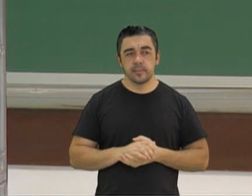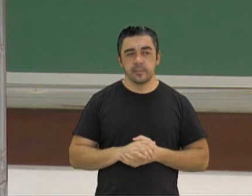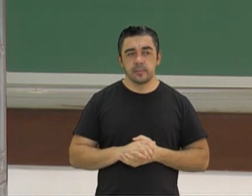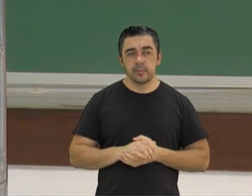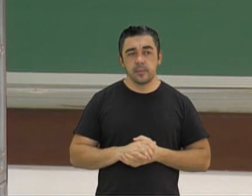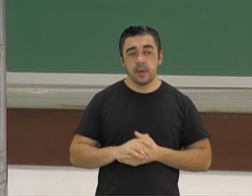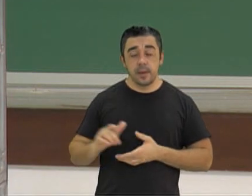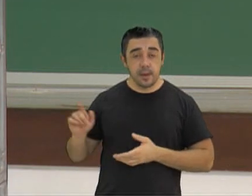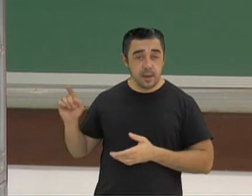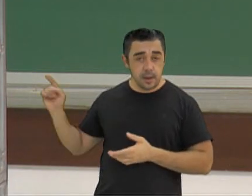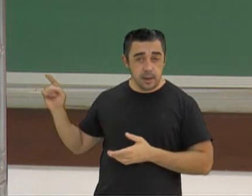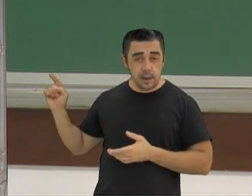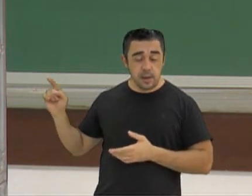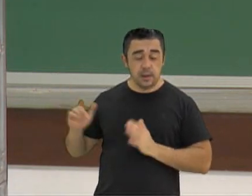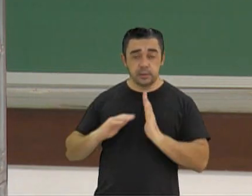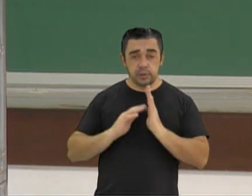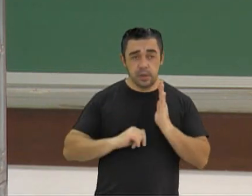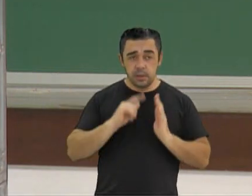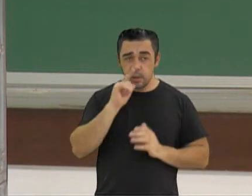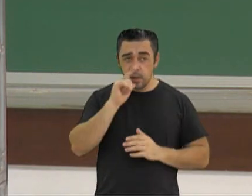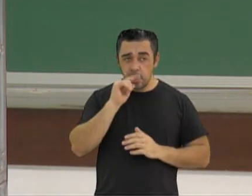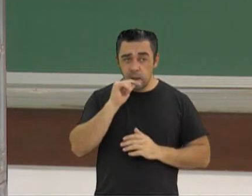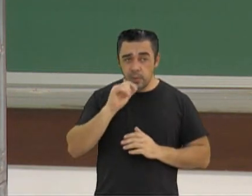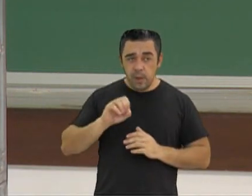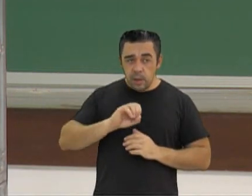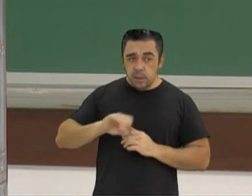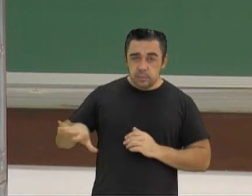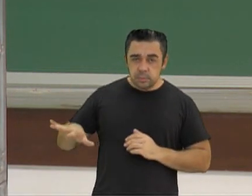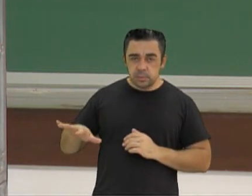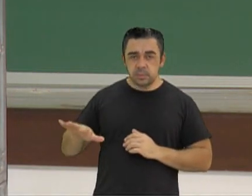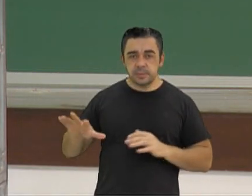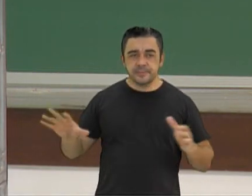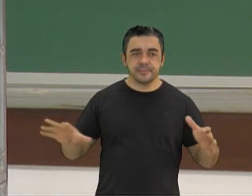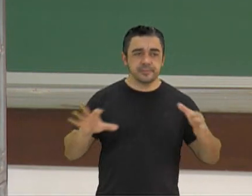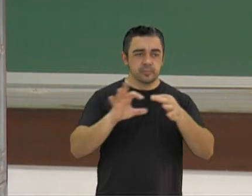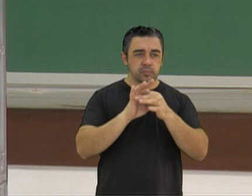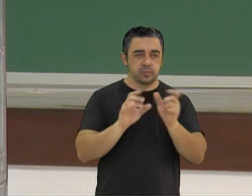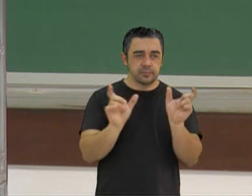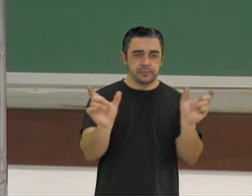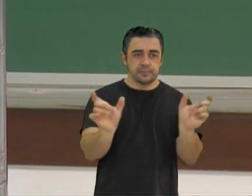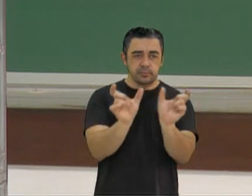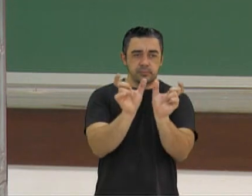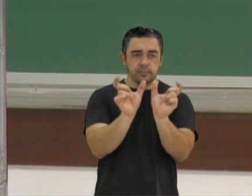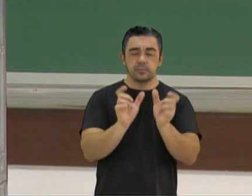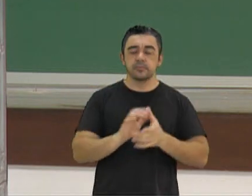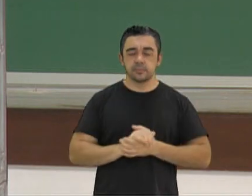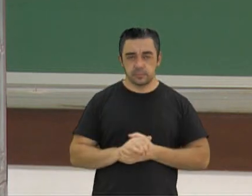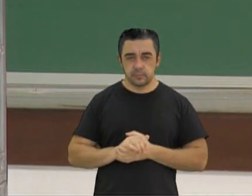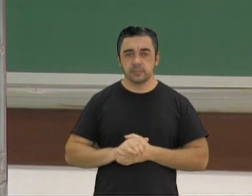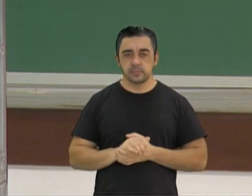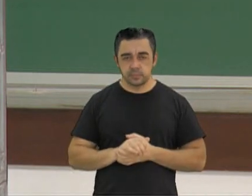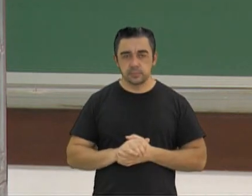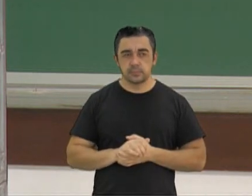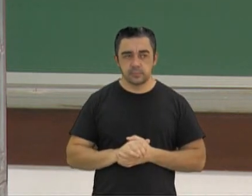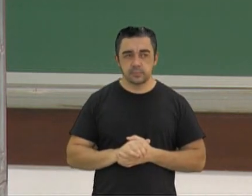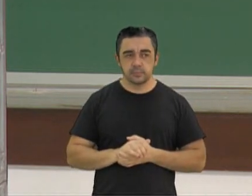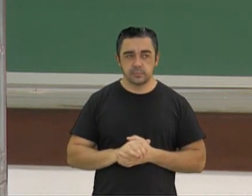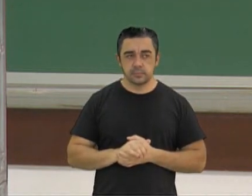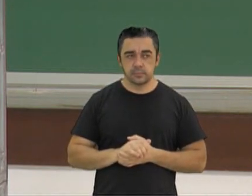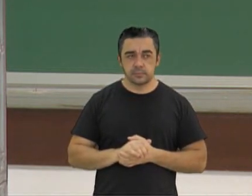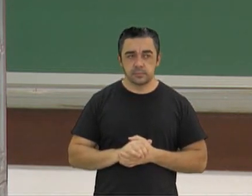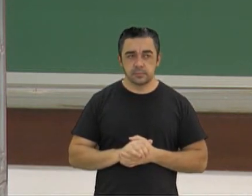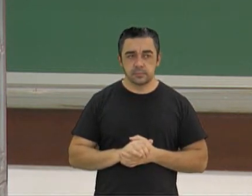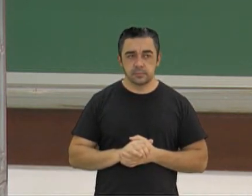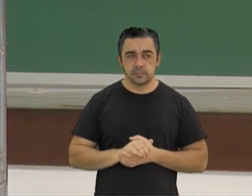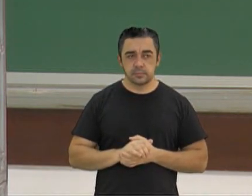essa reação de desidratação libera água, uno as partes que sobraram, certo? O oxigênio se